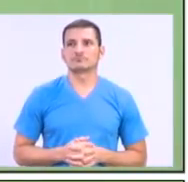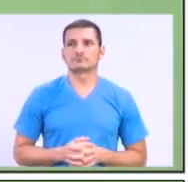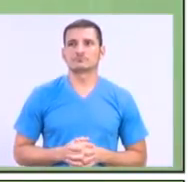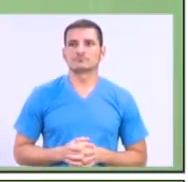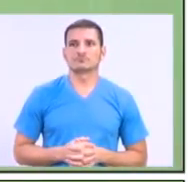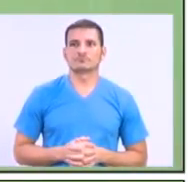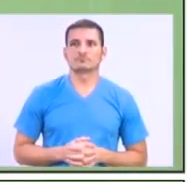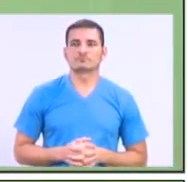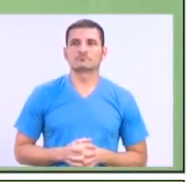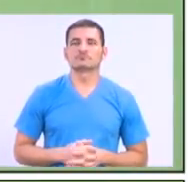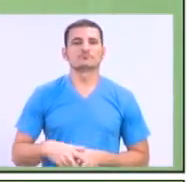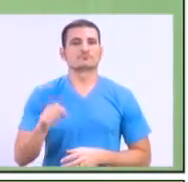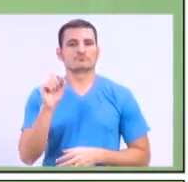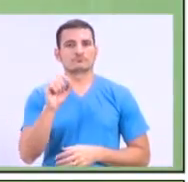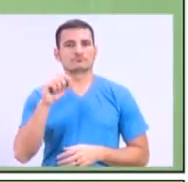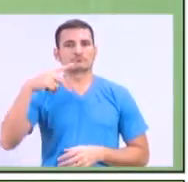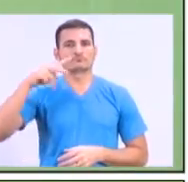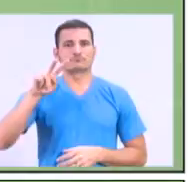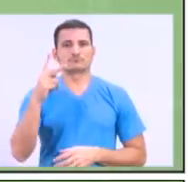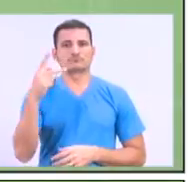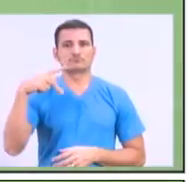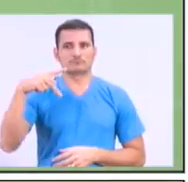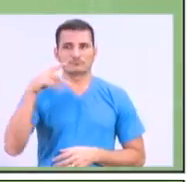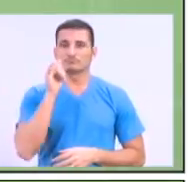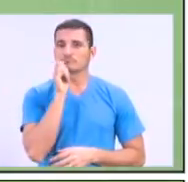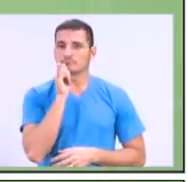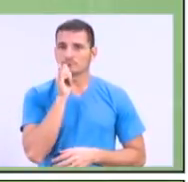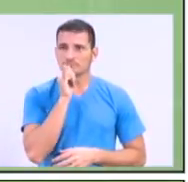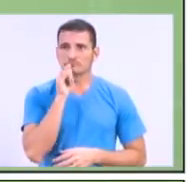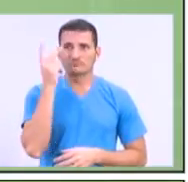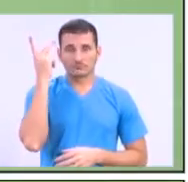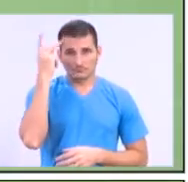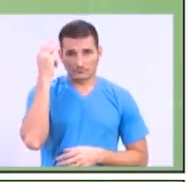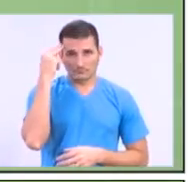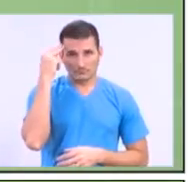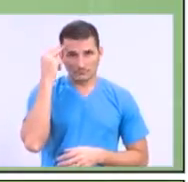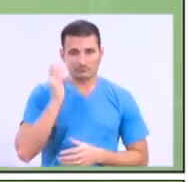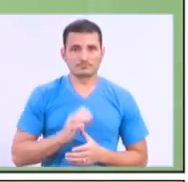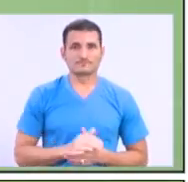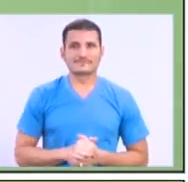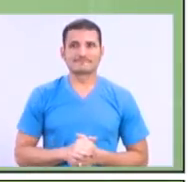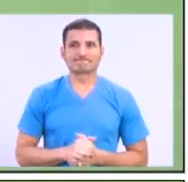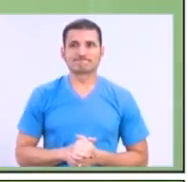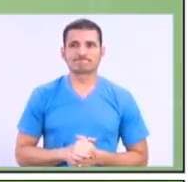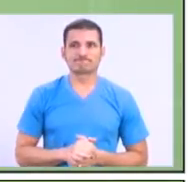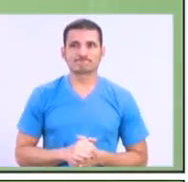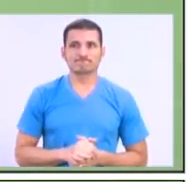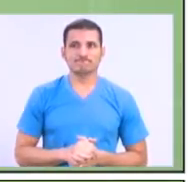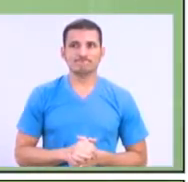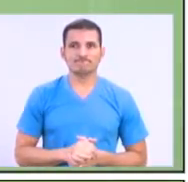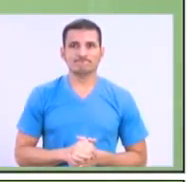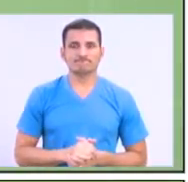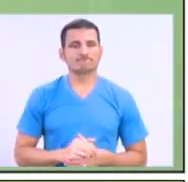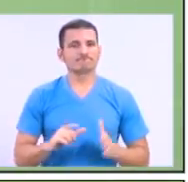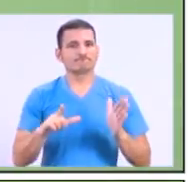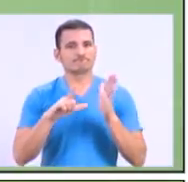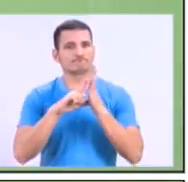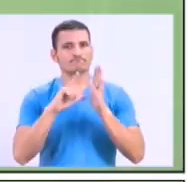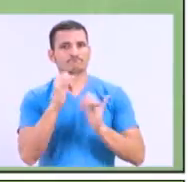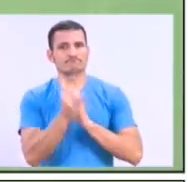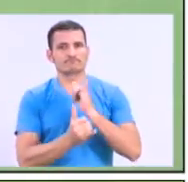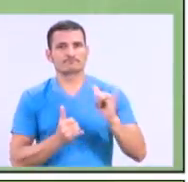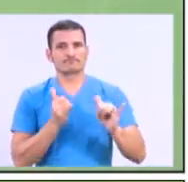Ainda falando sobre o que é PHP, um exemplo bem comum de PHP é uma loja